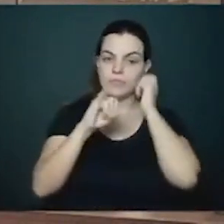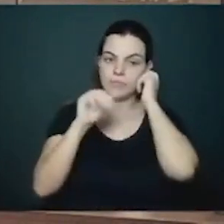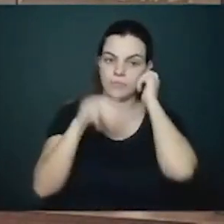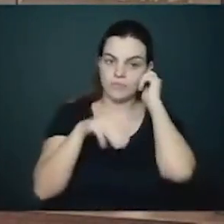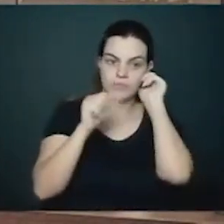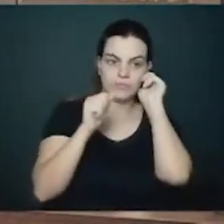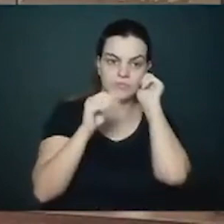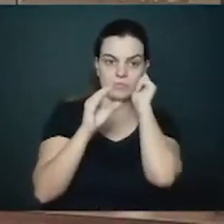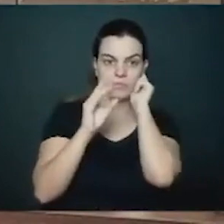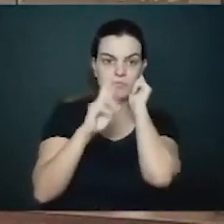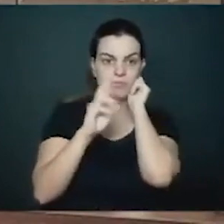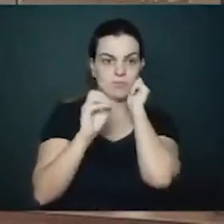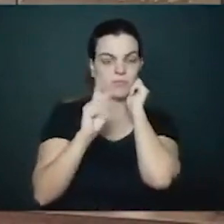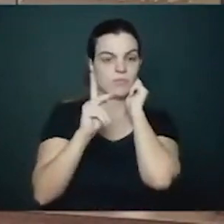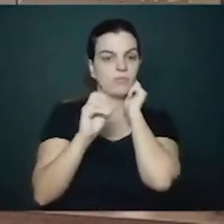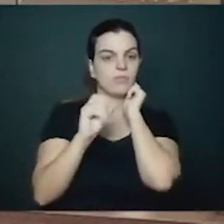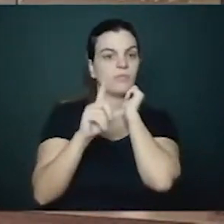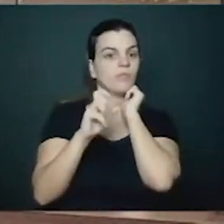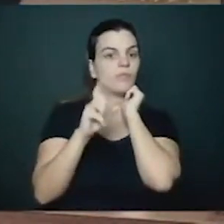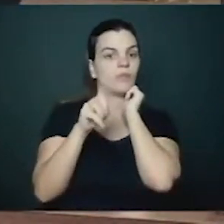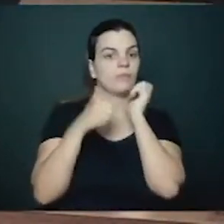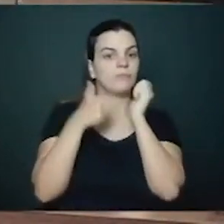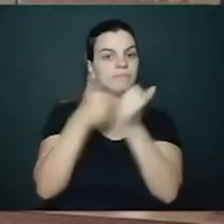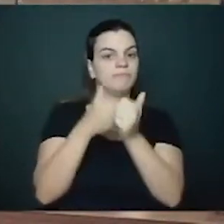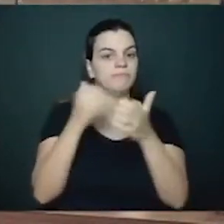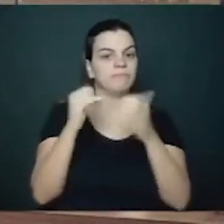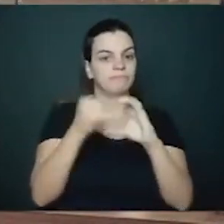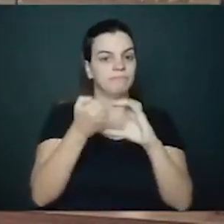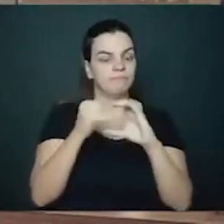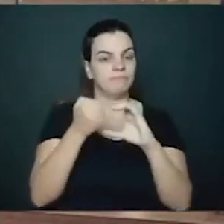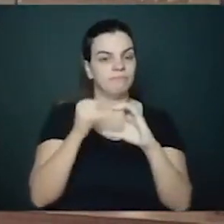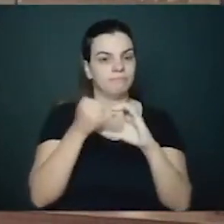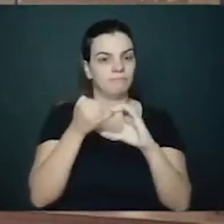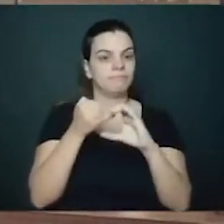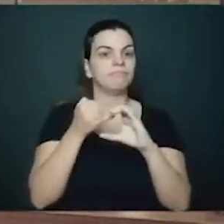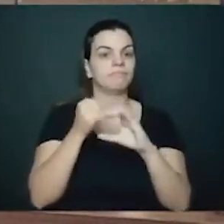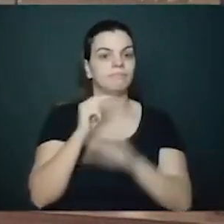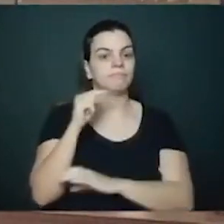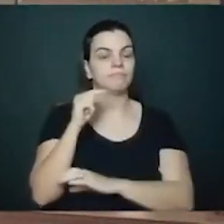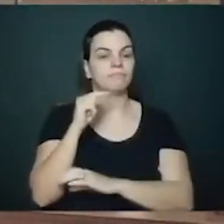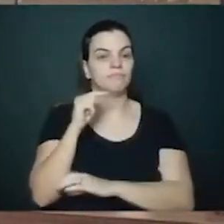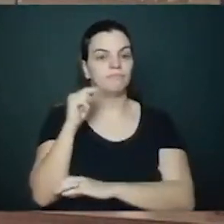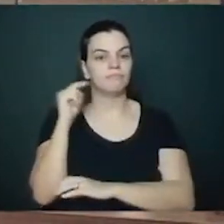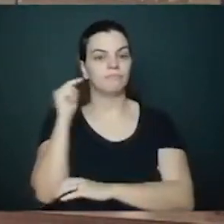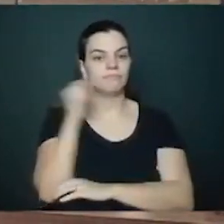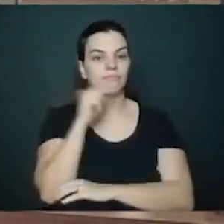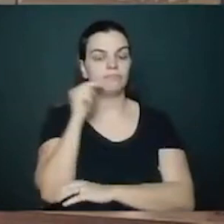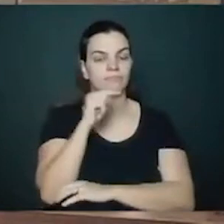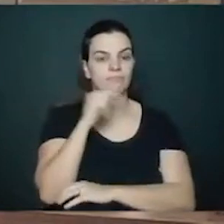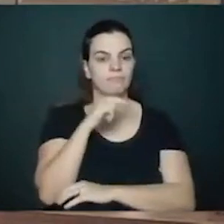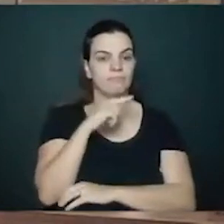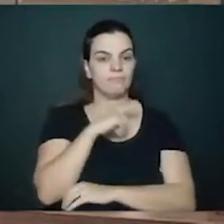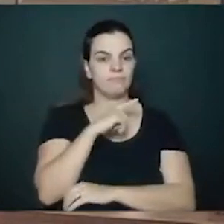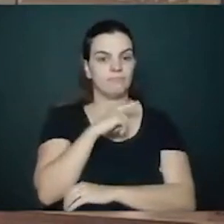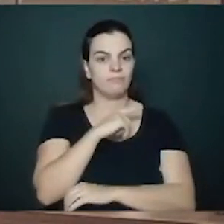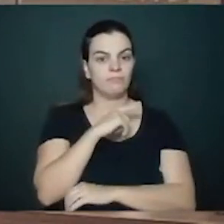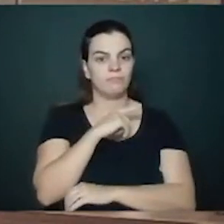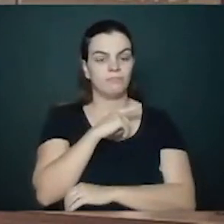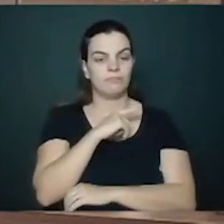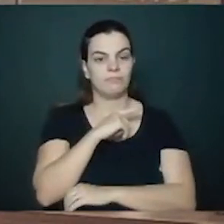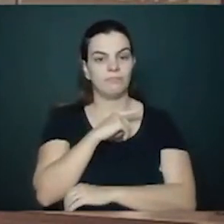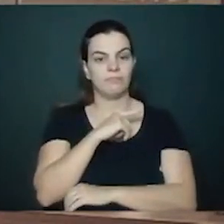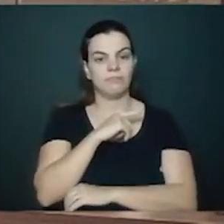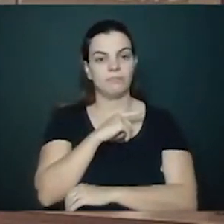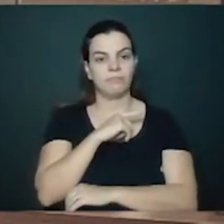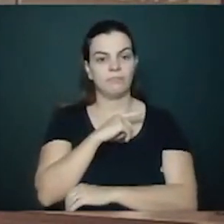Era aproximadamente ali uns 50 metros, uma interseção que já tinha dos outros lados, mas esse estava incomodando muito a população